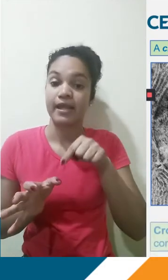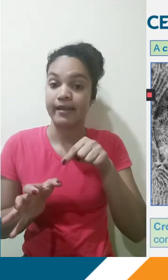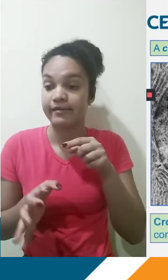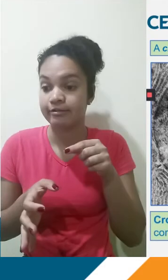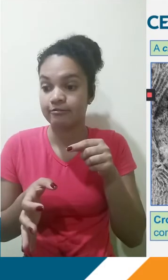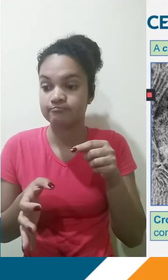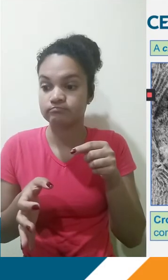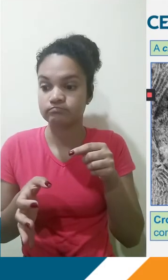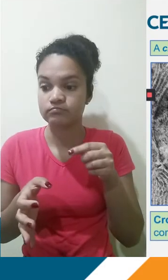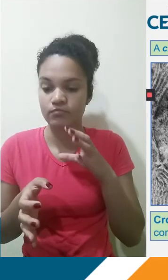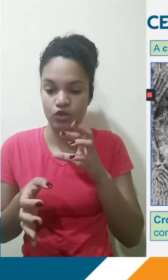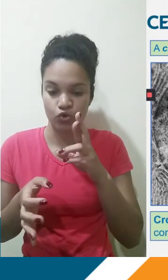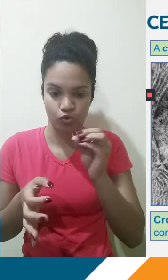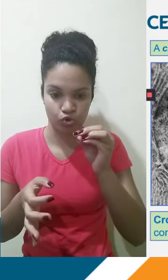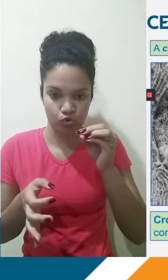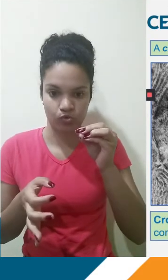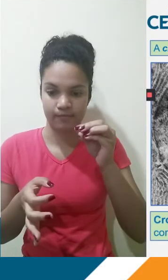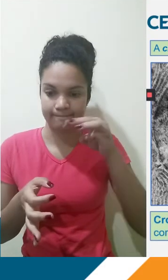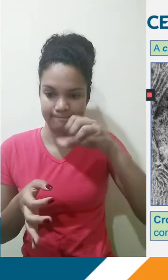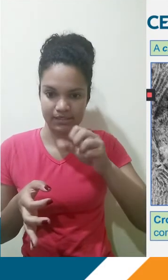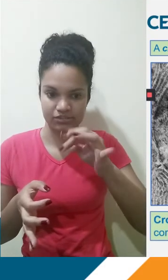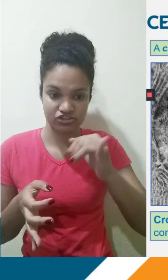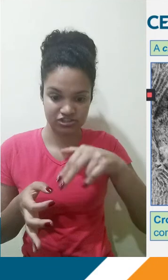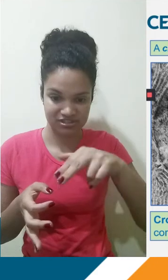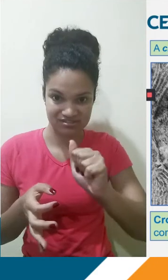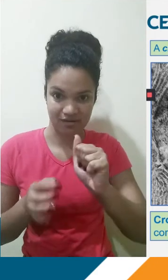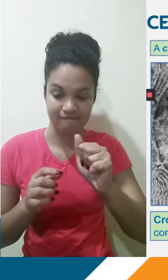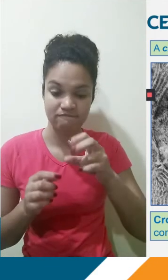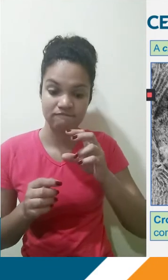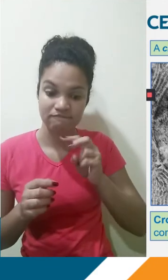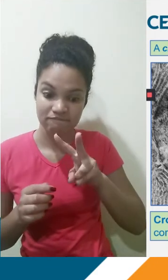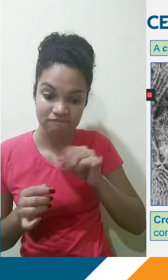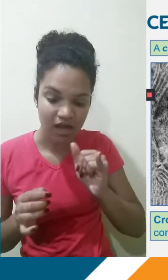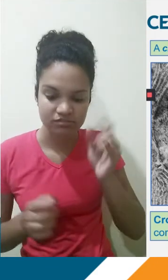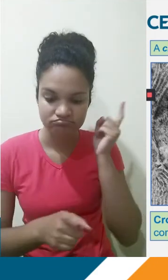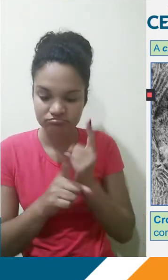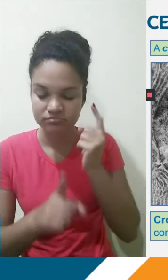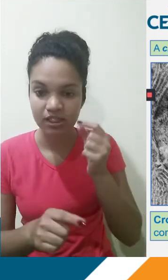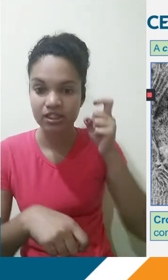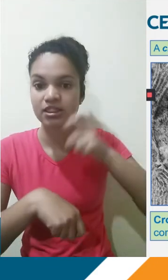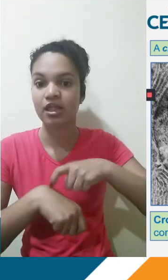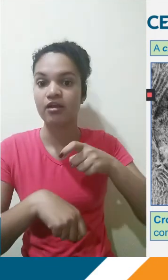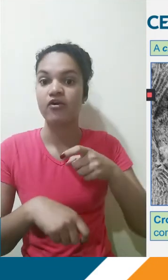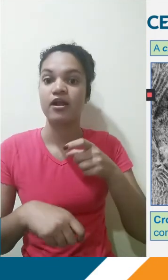a cromatina ela vai estar sendo localizada a partir de processos de